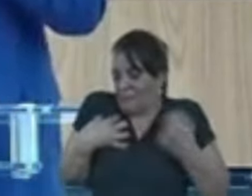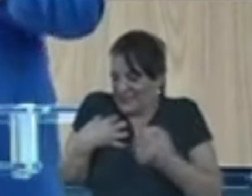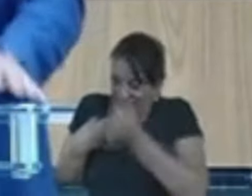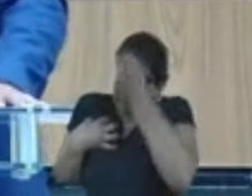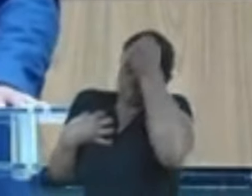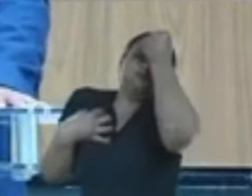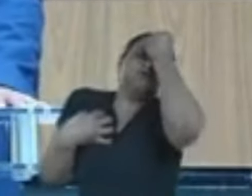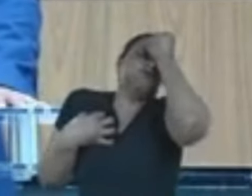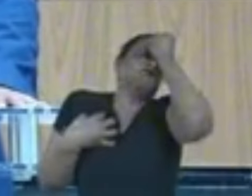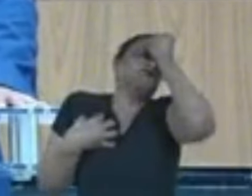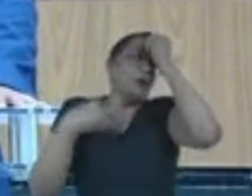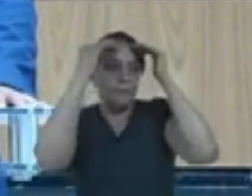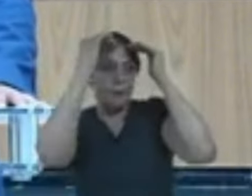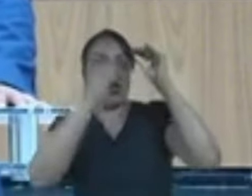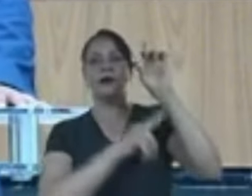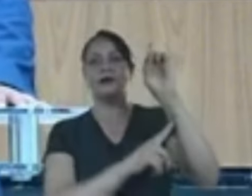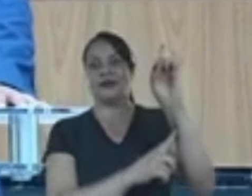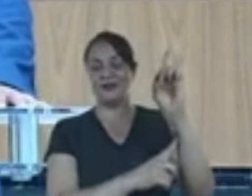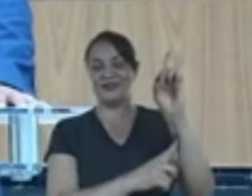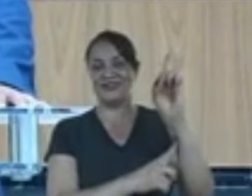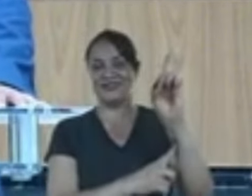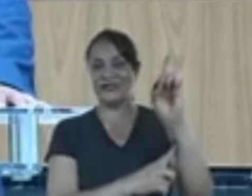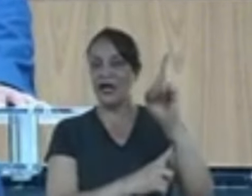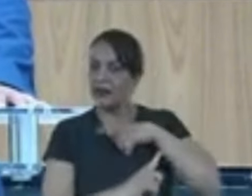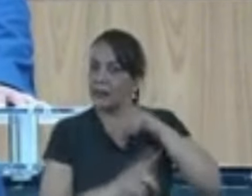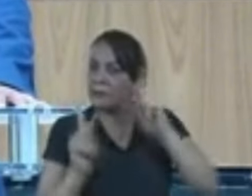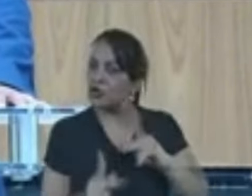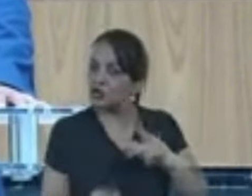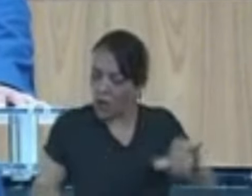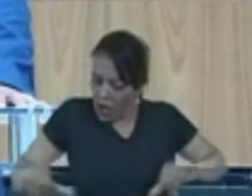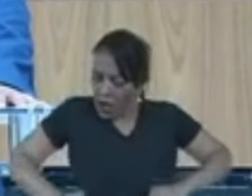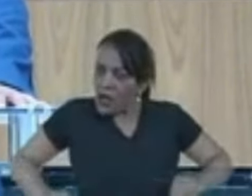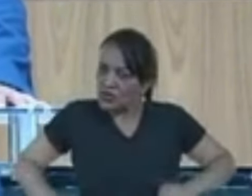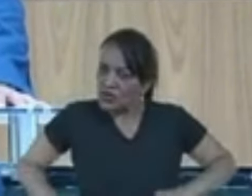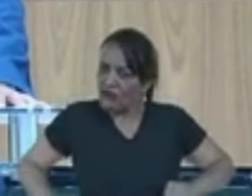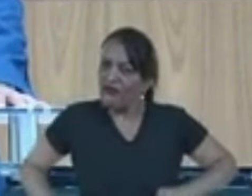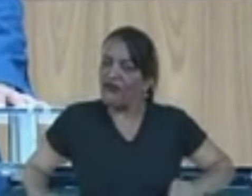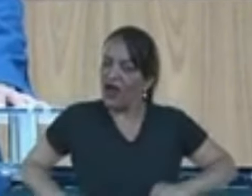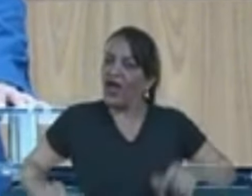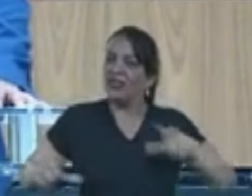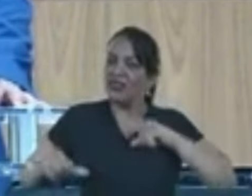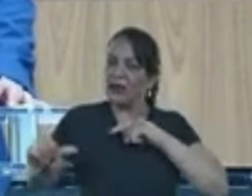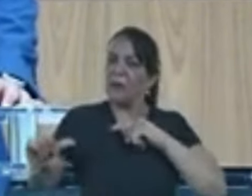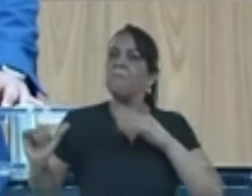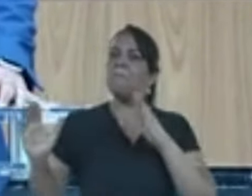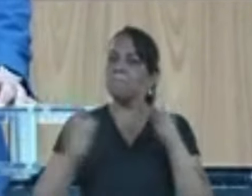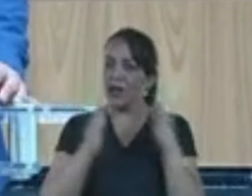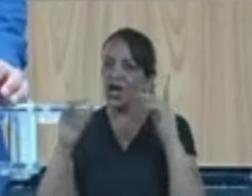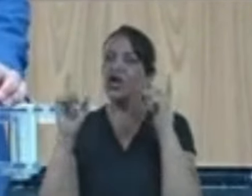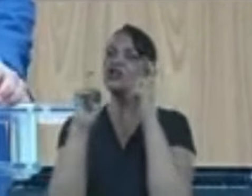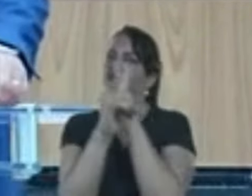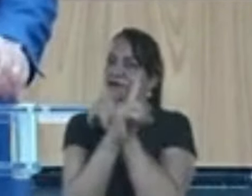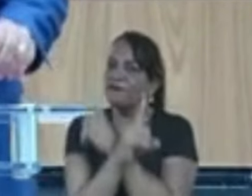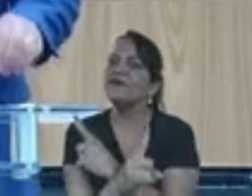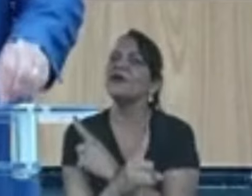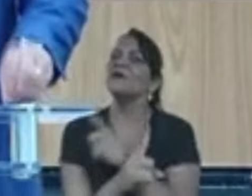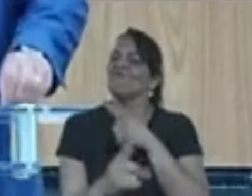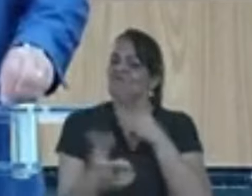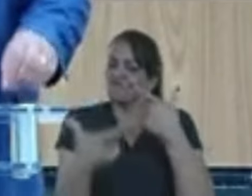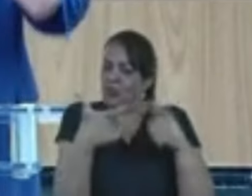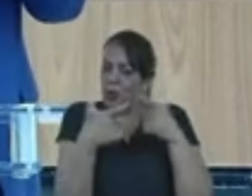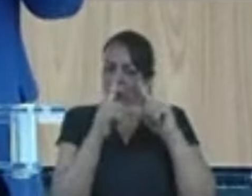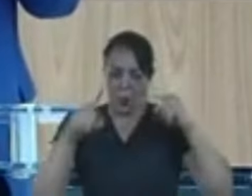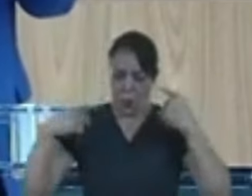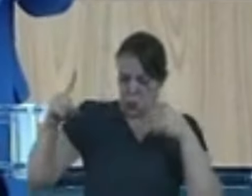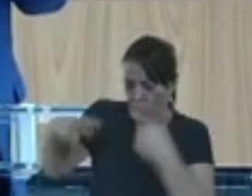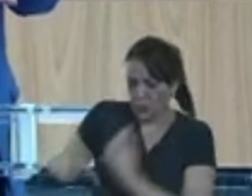coisas. Quantas pessoas que estão sofrendo e estão passando momentos difíceis, passando verdadeiros temporais em suas